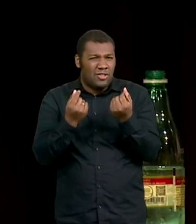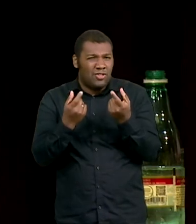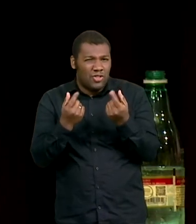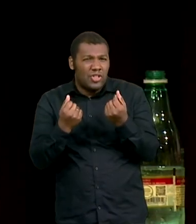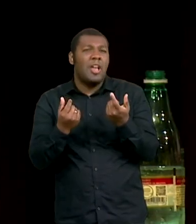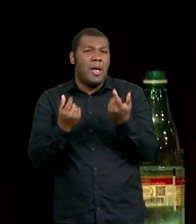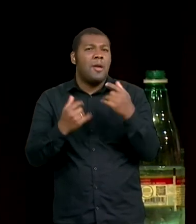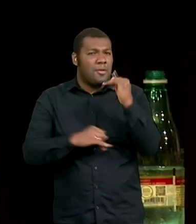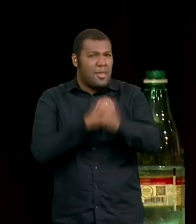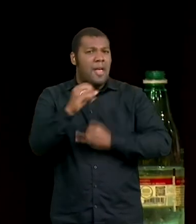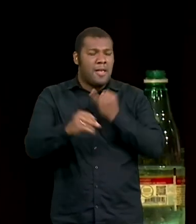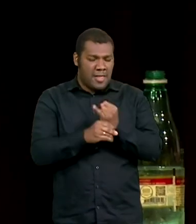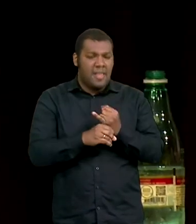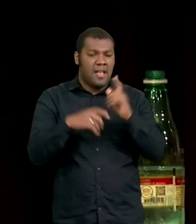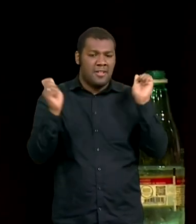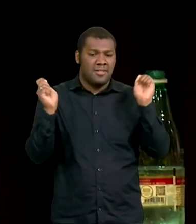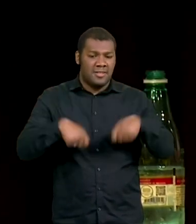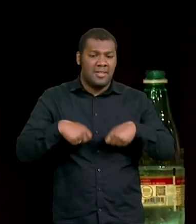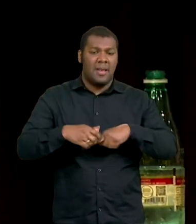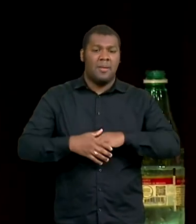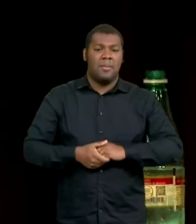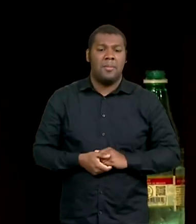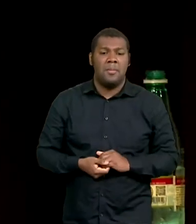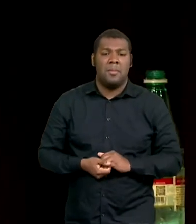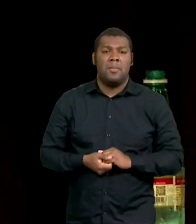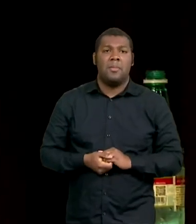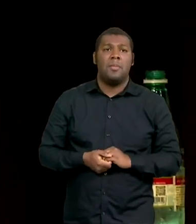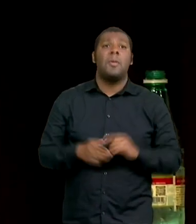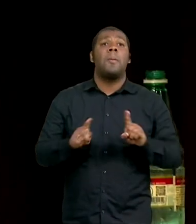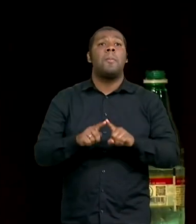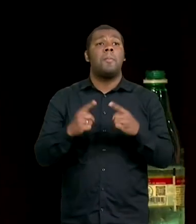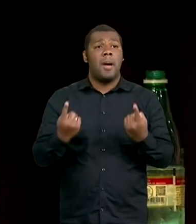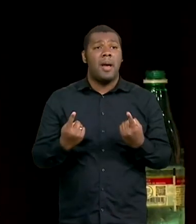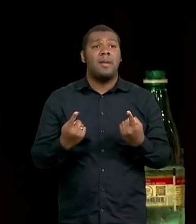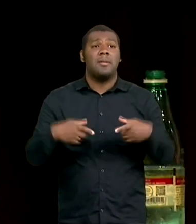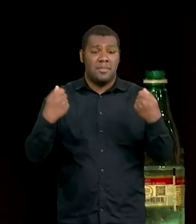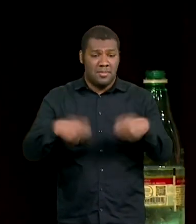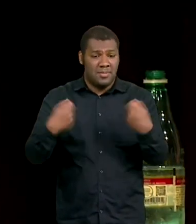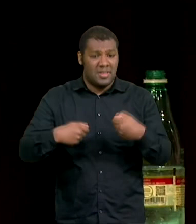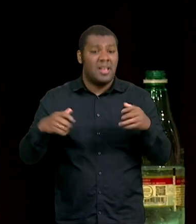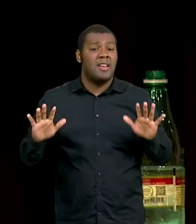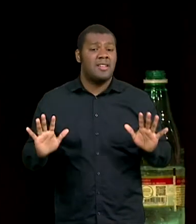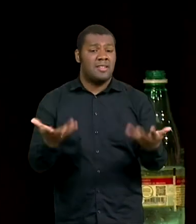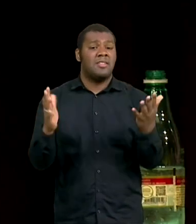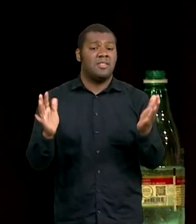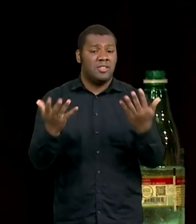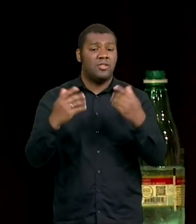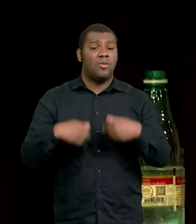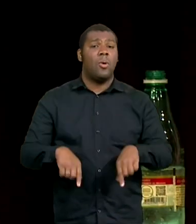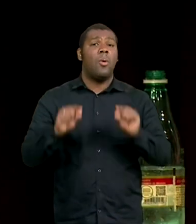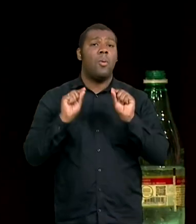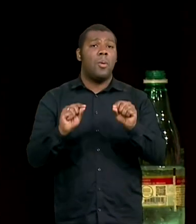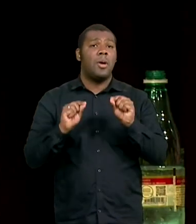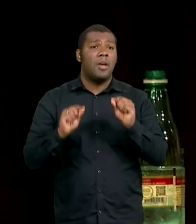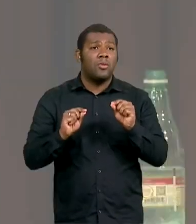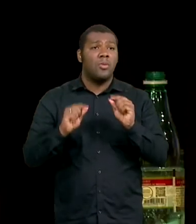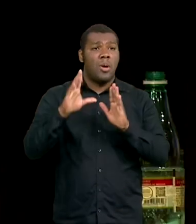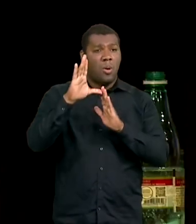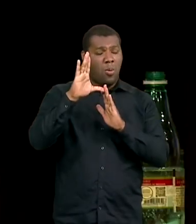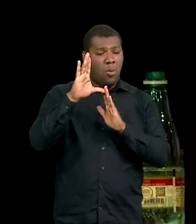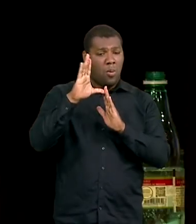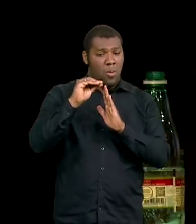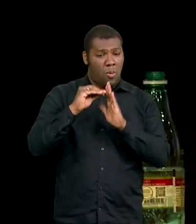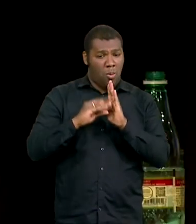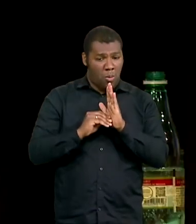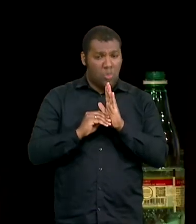engajamento, você tem um incentivo para conteúdos extremistas. Eu